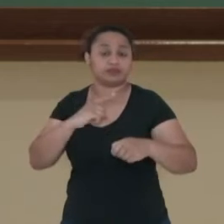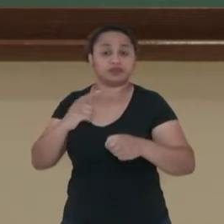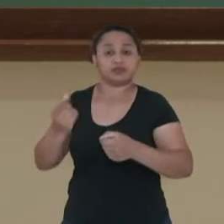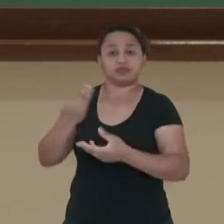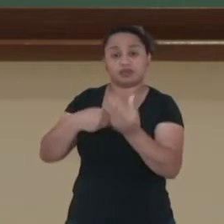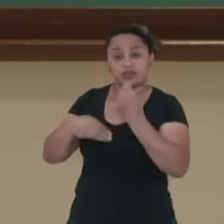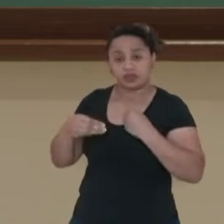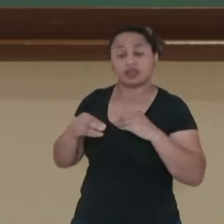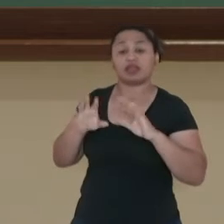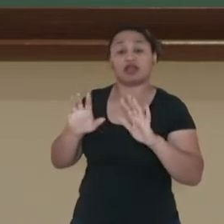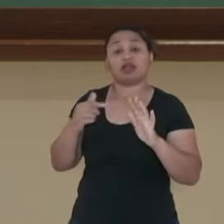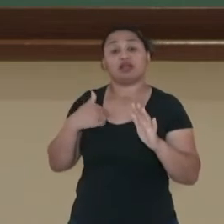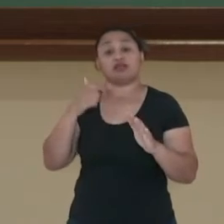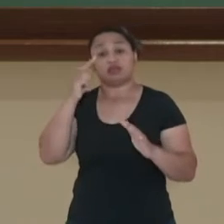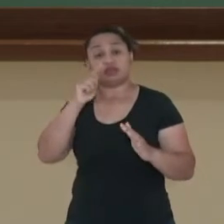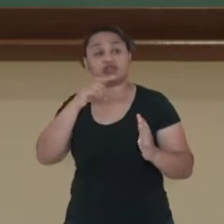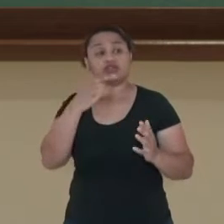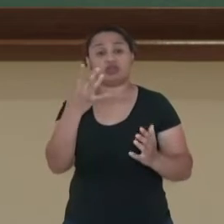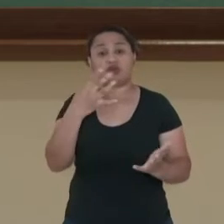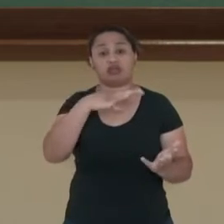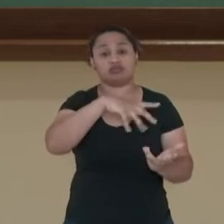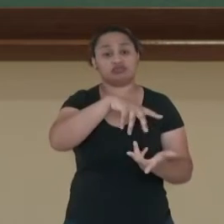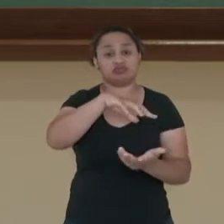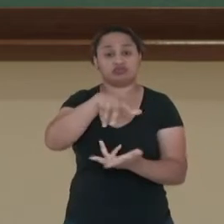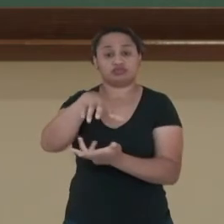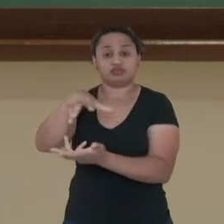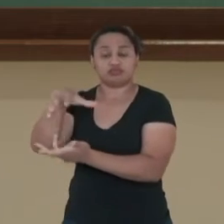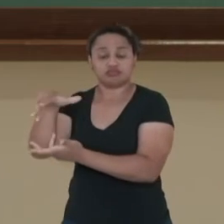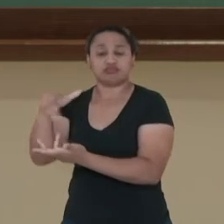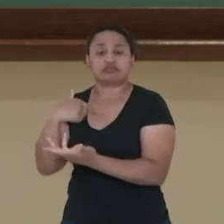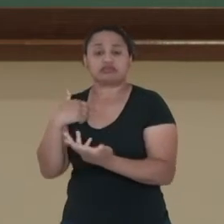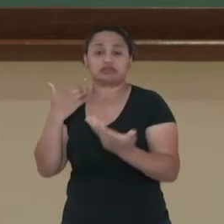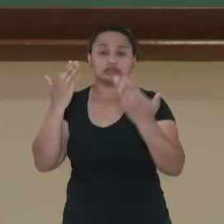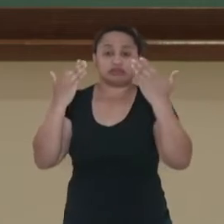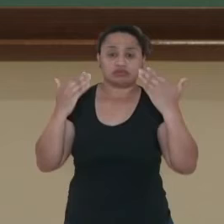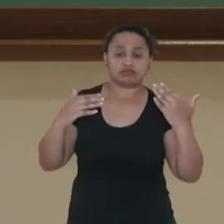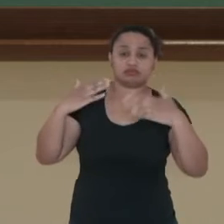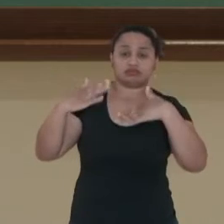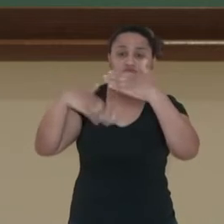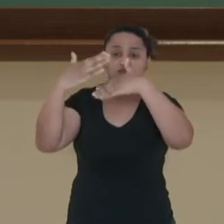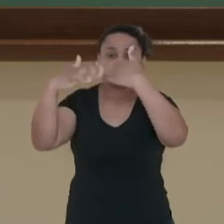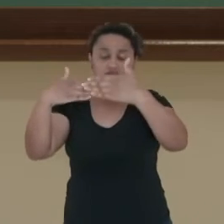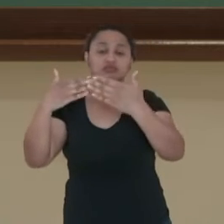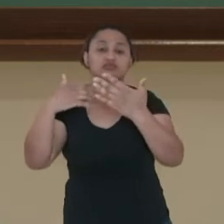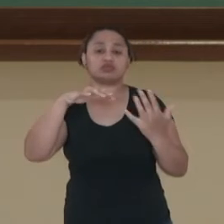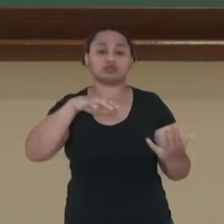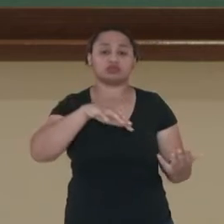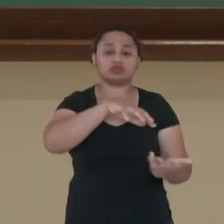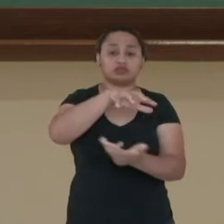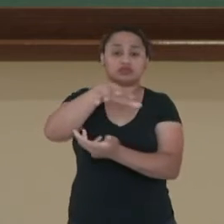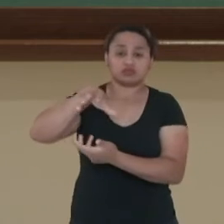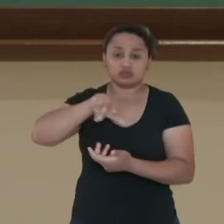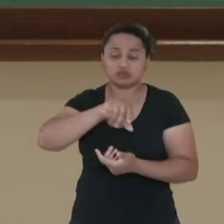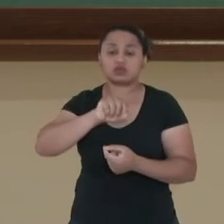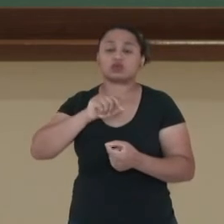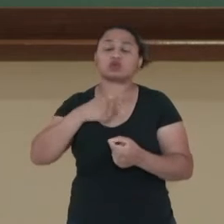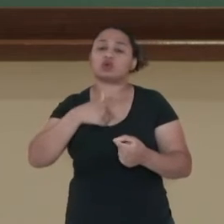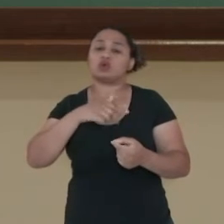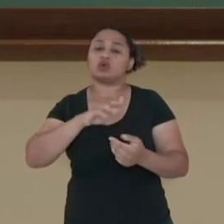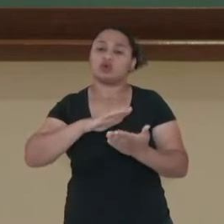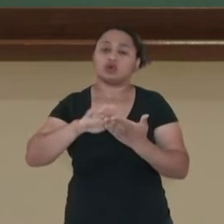aos 4 planetas Terra, analisando assim o nível de desenvolvimento mundial, com consumo